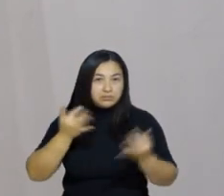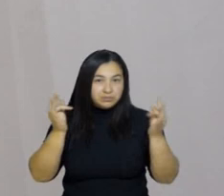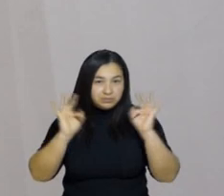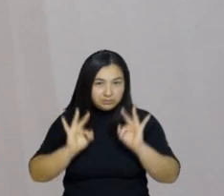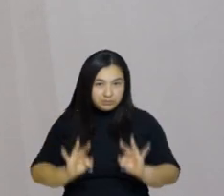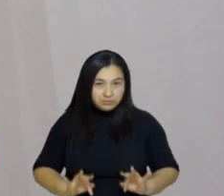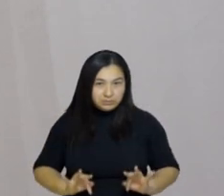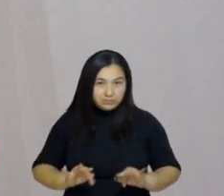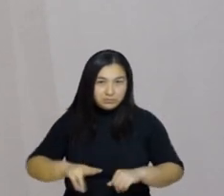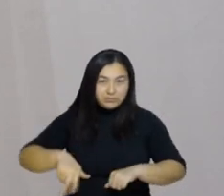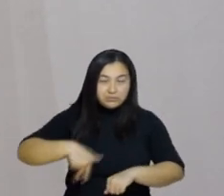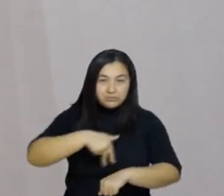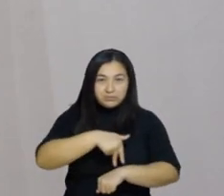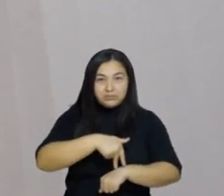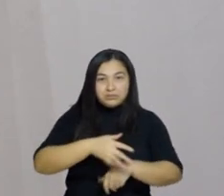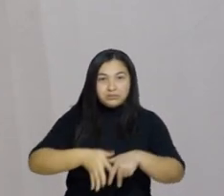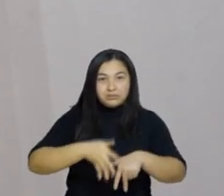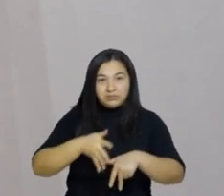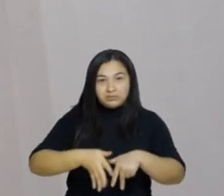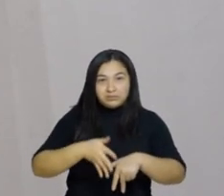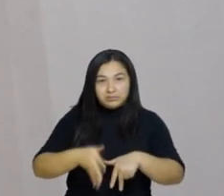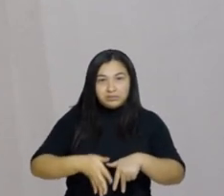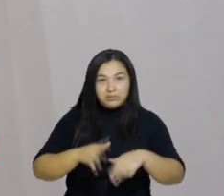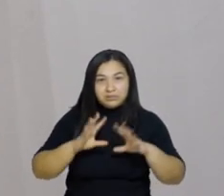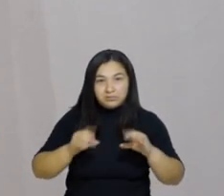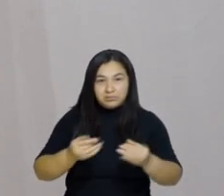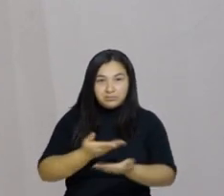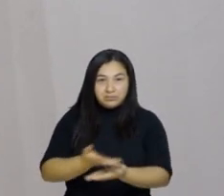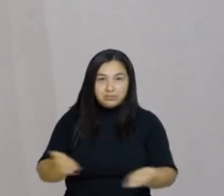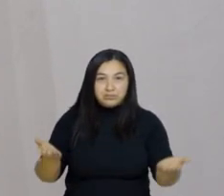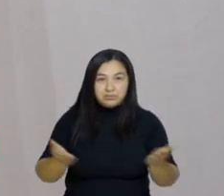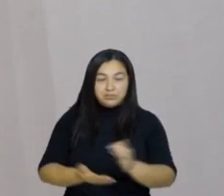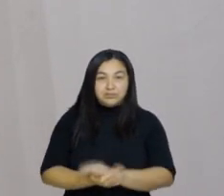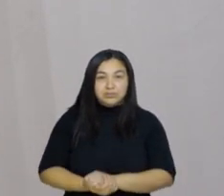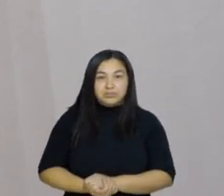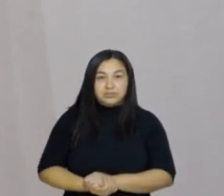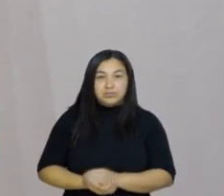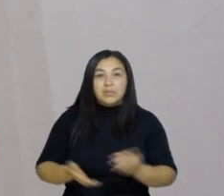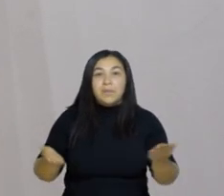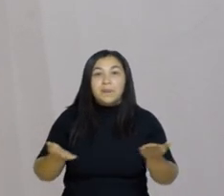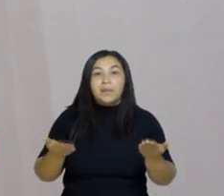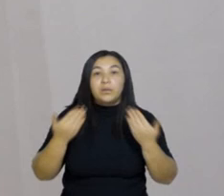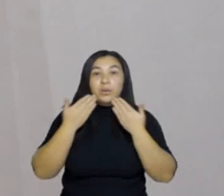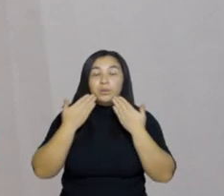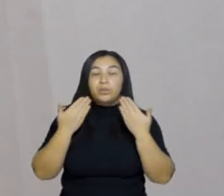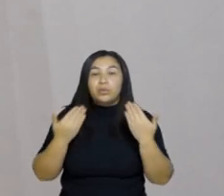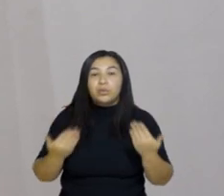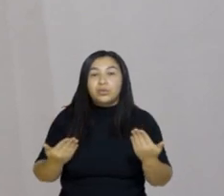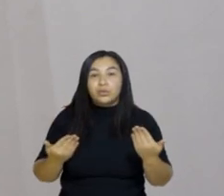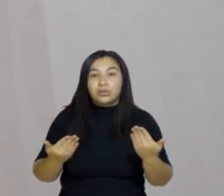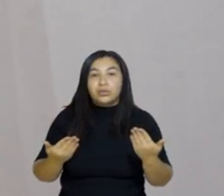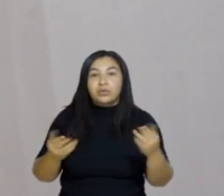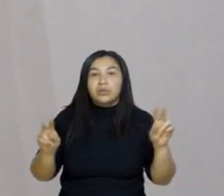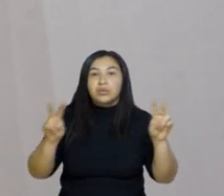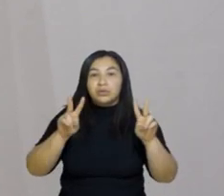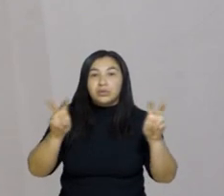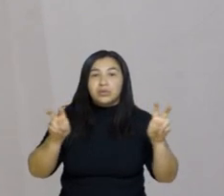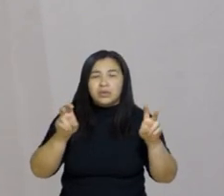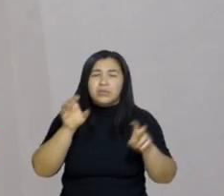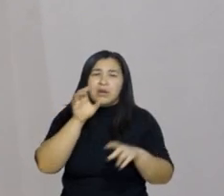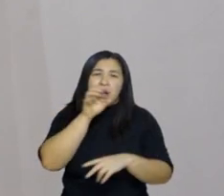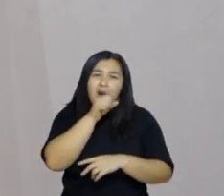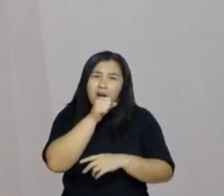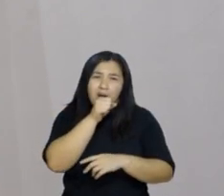aqui com todos os senhores, com todas as senhoras. Eu quero hoje abordar aqui um assunto, é uma breve intervenção,